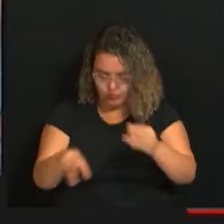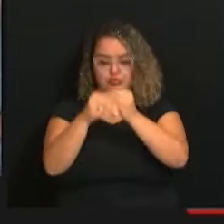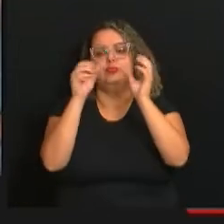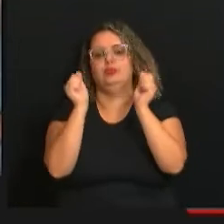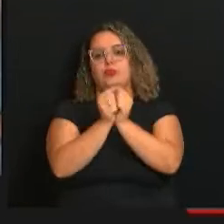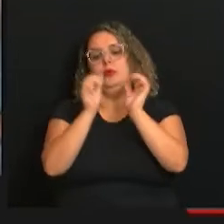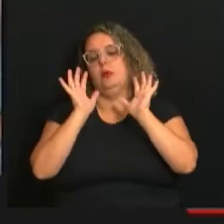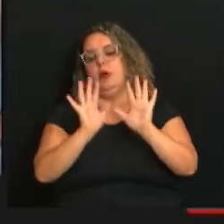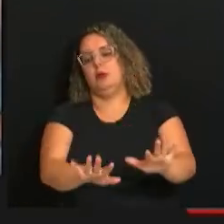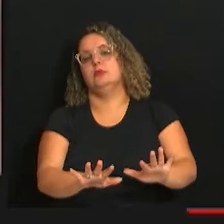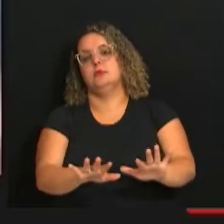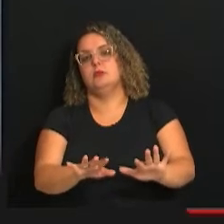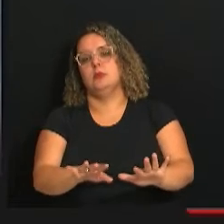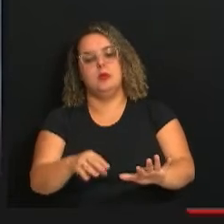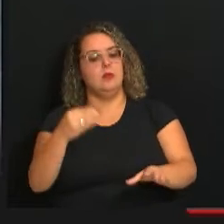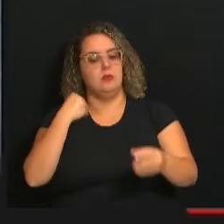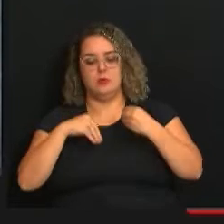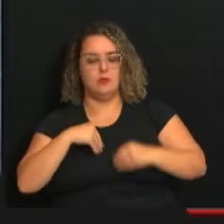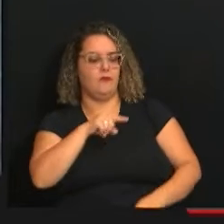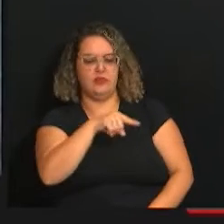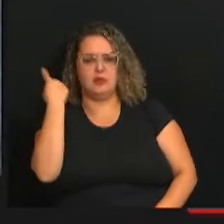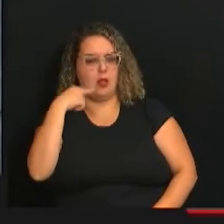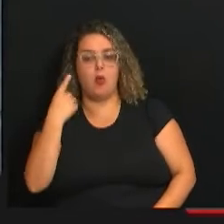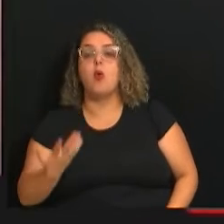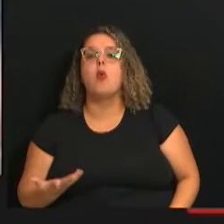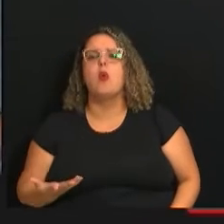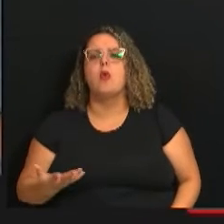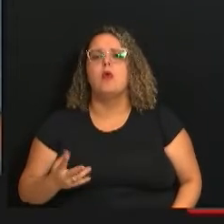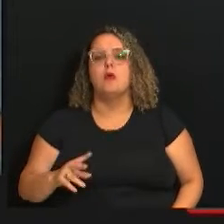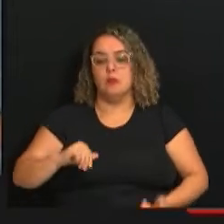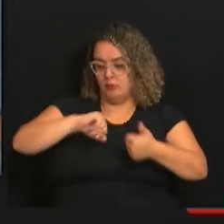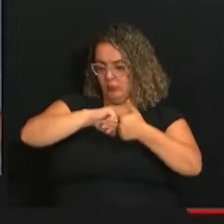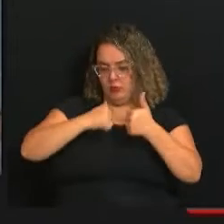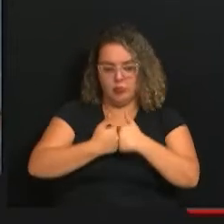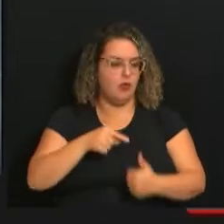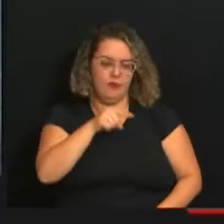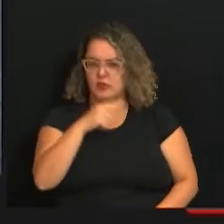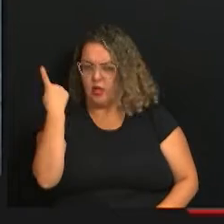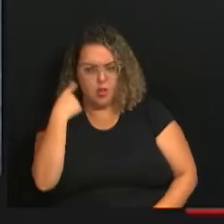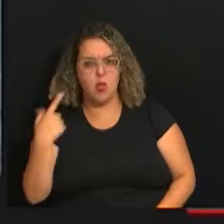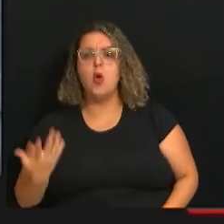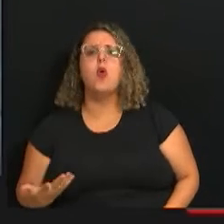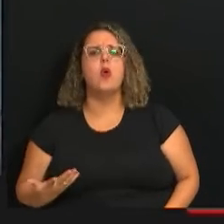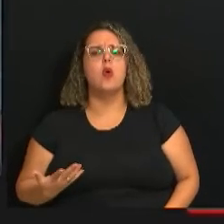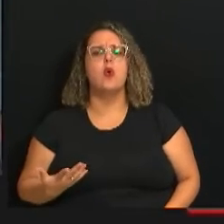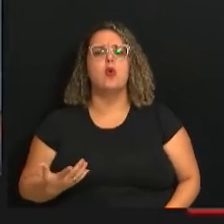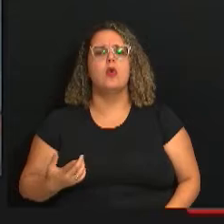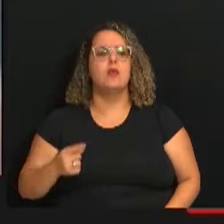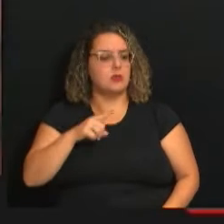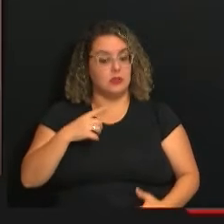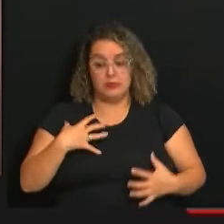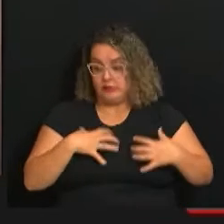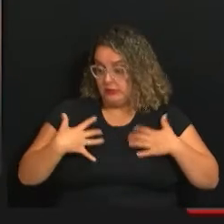não um estado de tristeza profunda, não um estado de